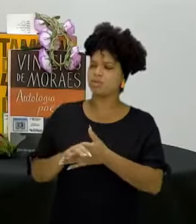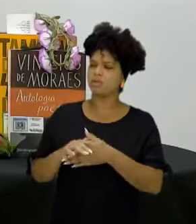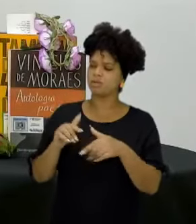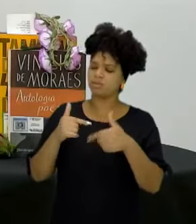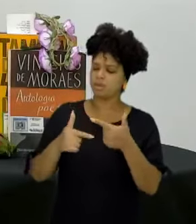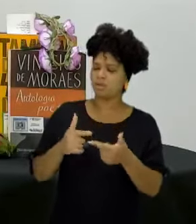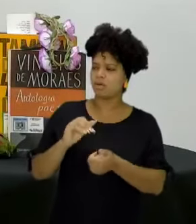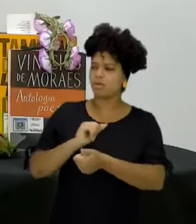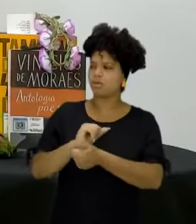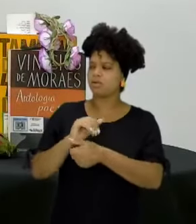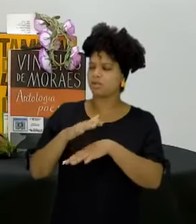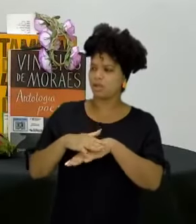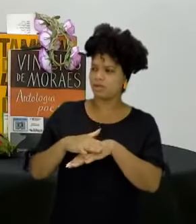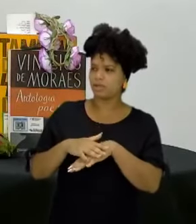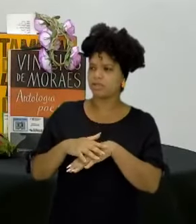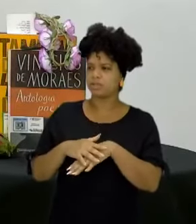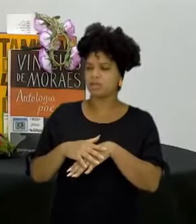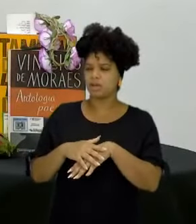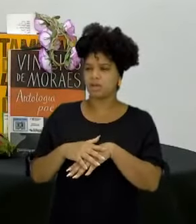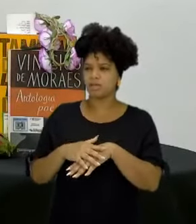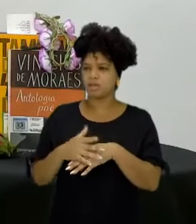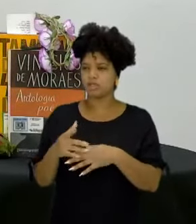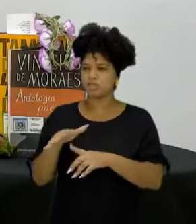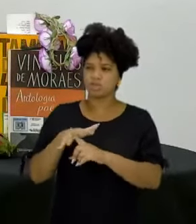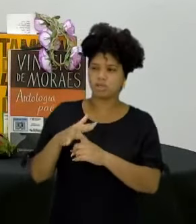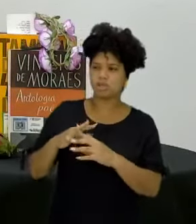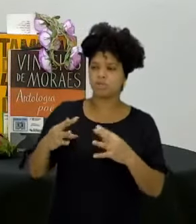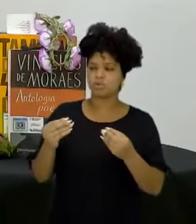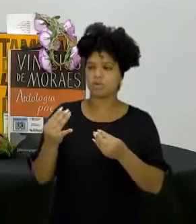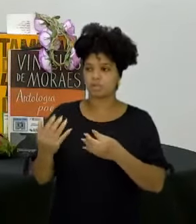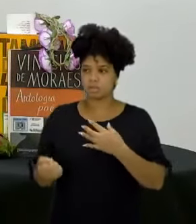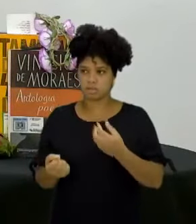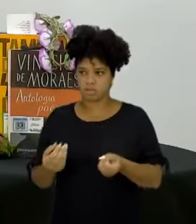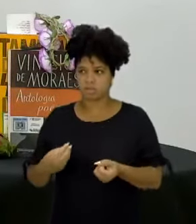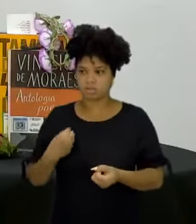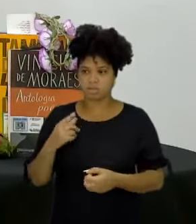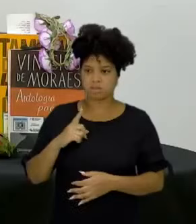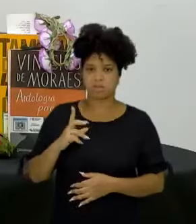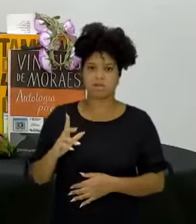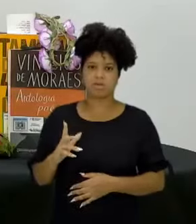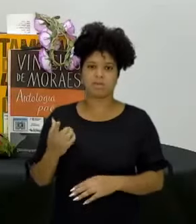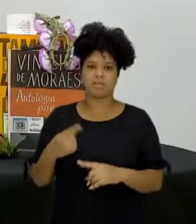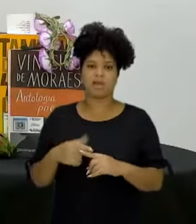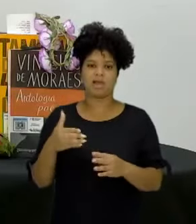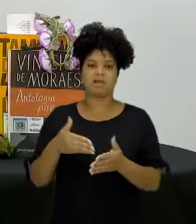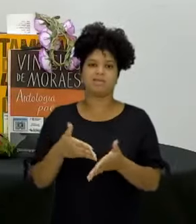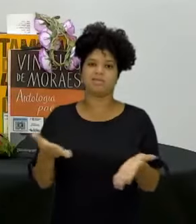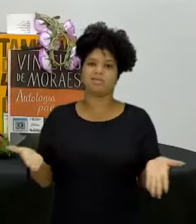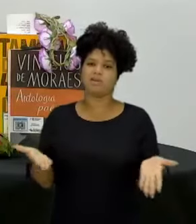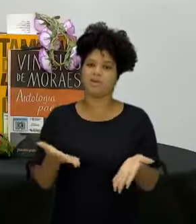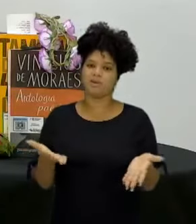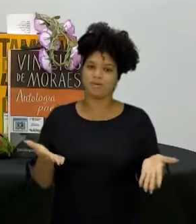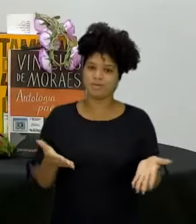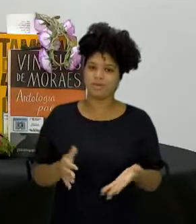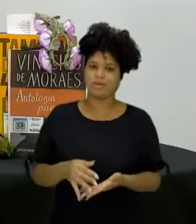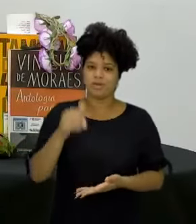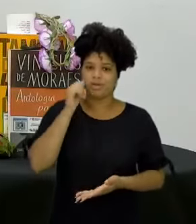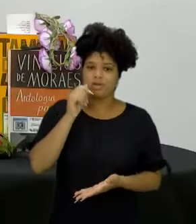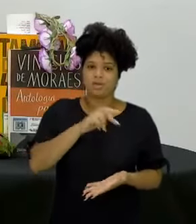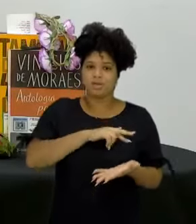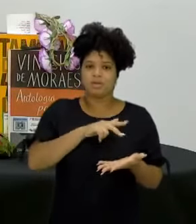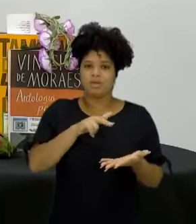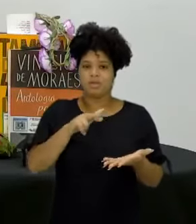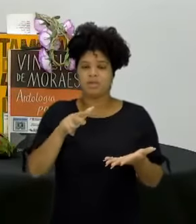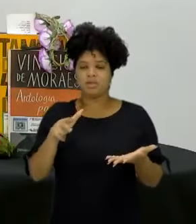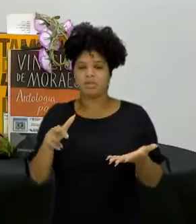saiu da faculdade? Será que era bem aceita ou não? Tem toda essa questão. Porque se hoje, né, muitas mulheres encontram